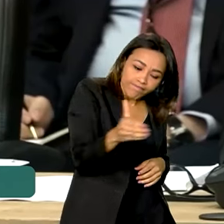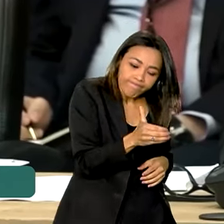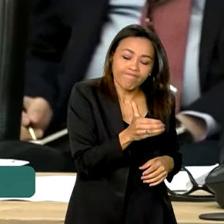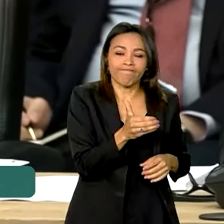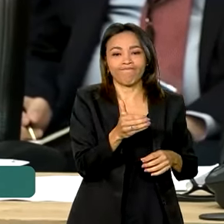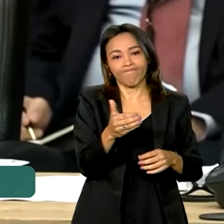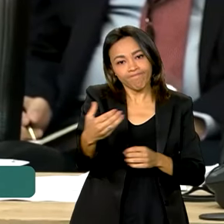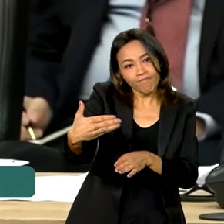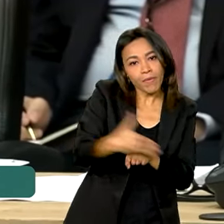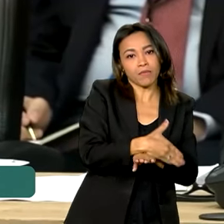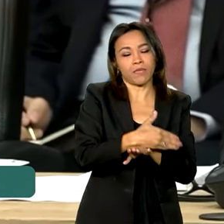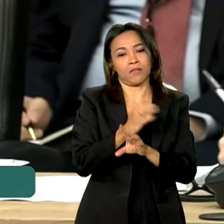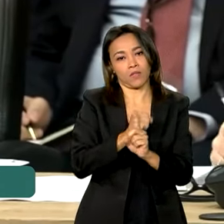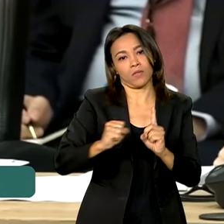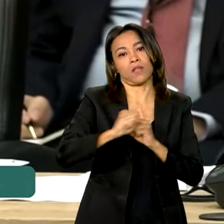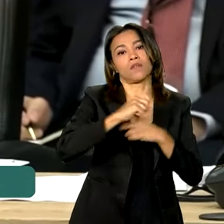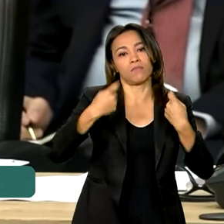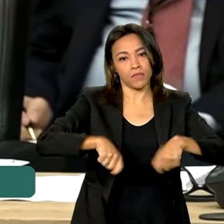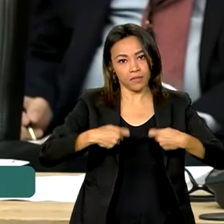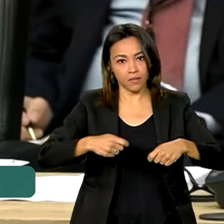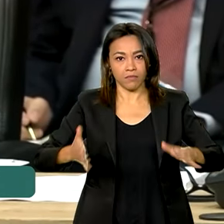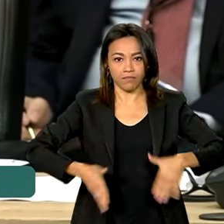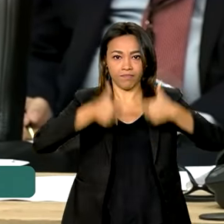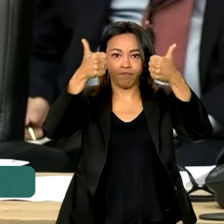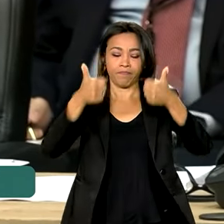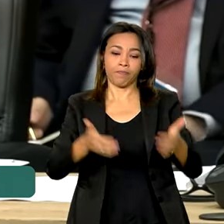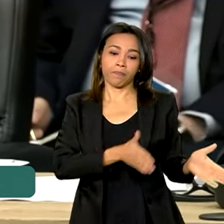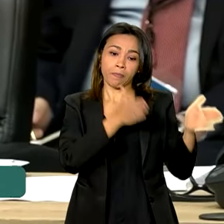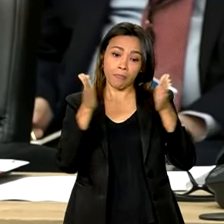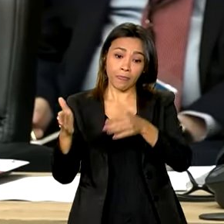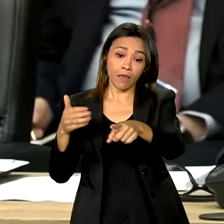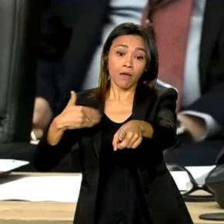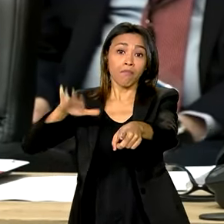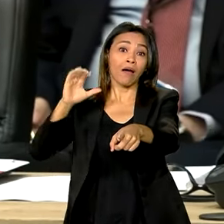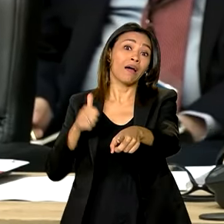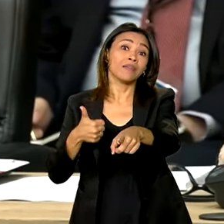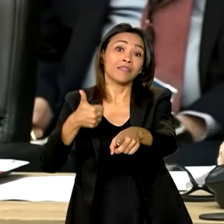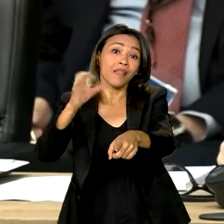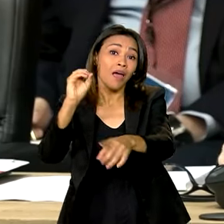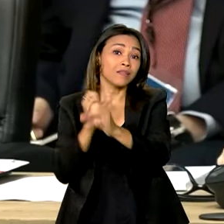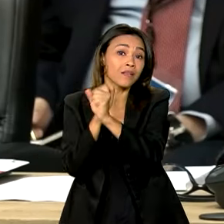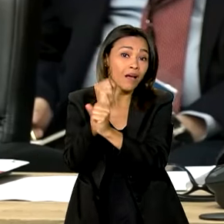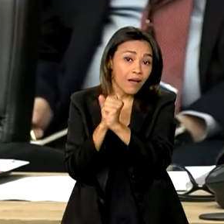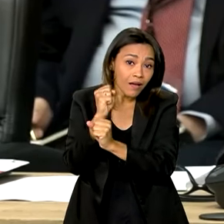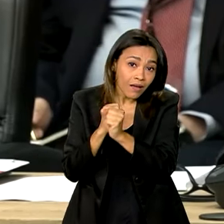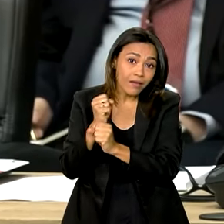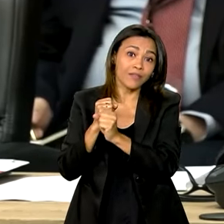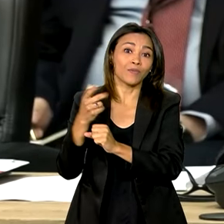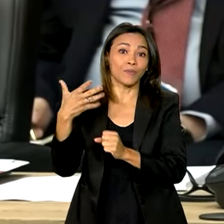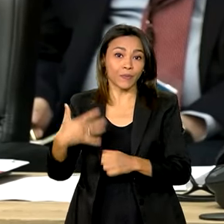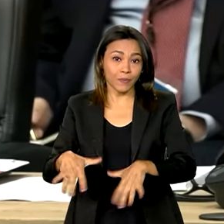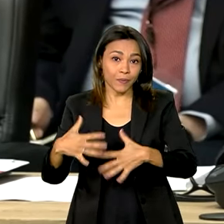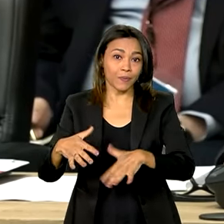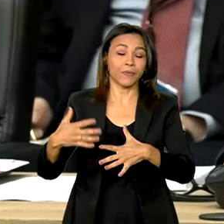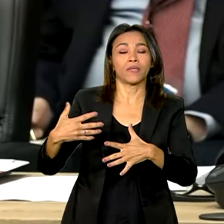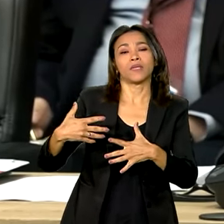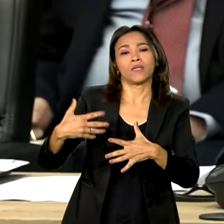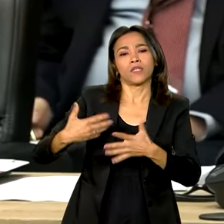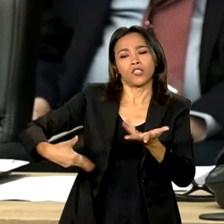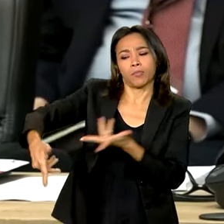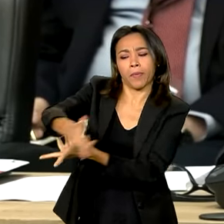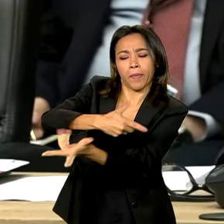Mercosul. São mais de 3 décadas de conquistas, a começar pela multiplicação por 10 do comércio entre os